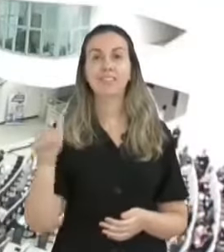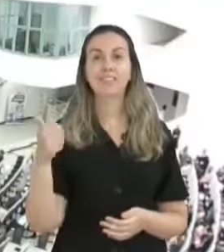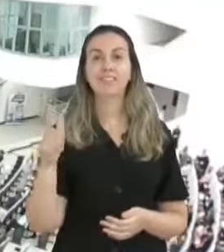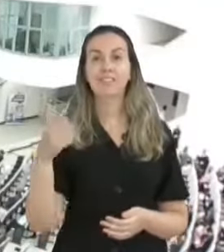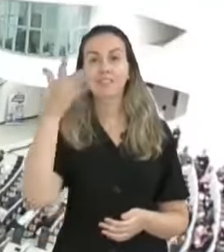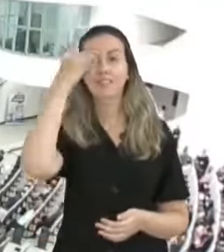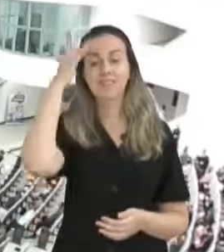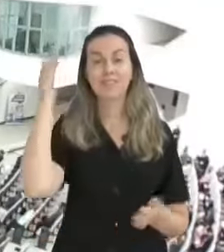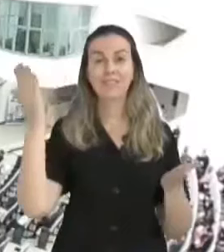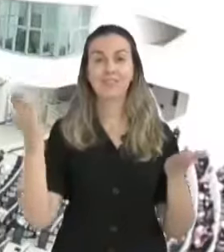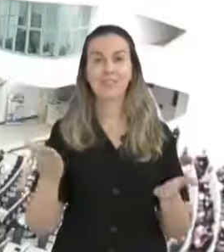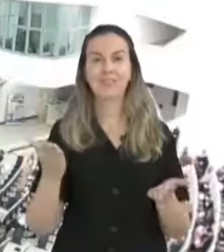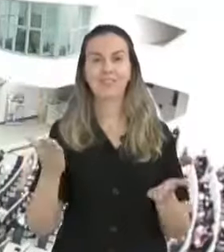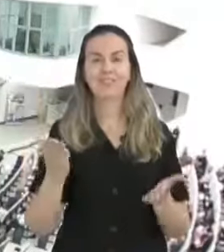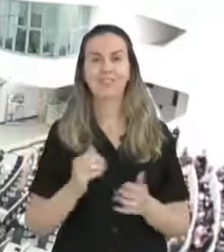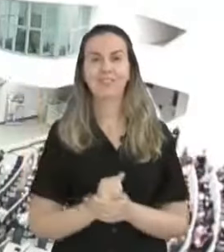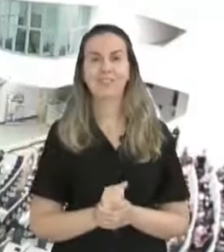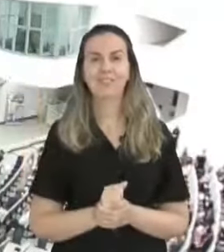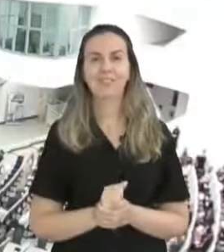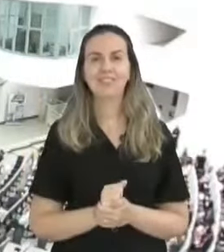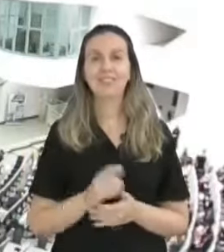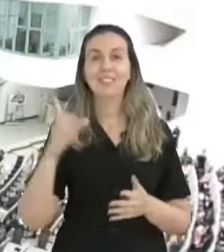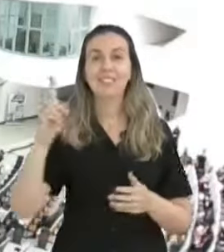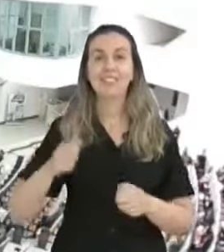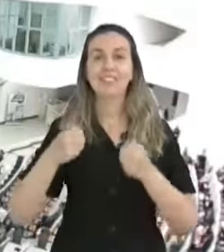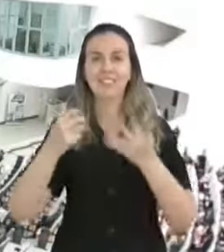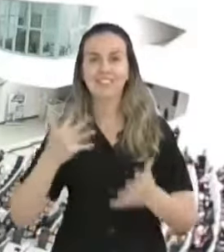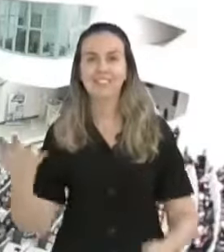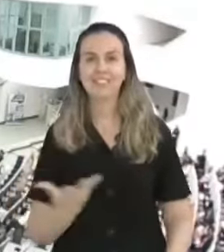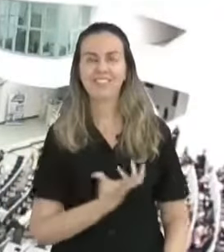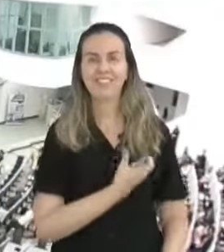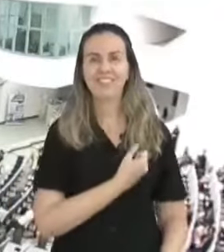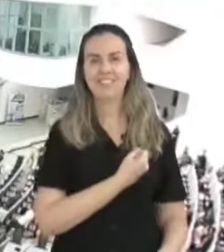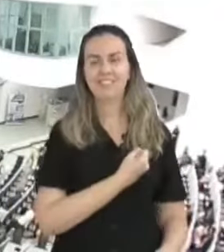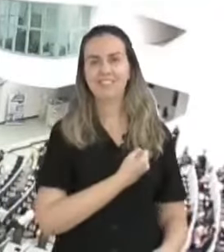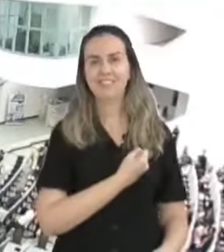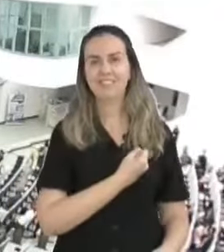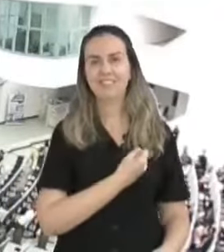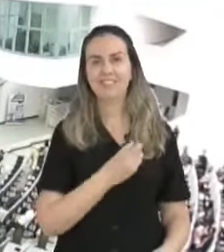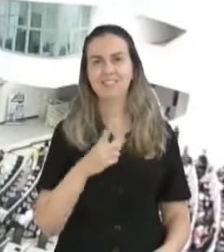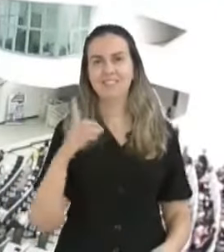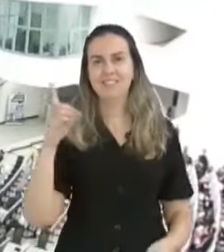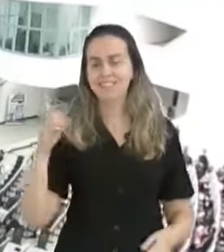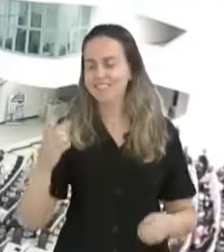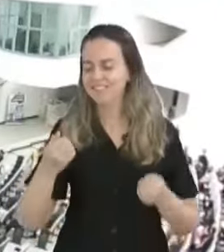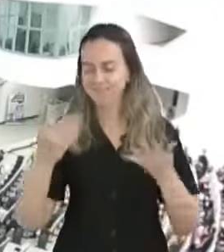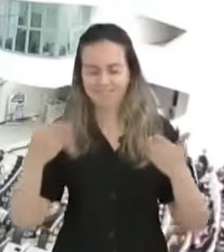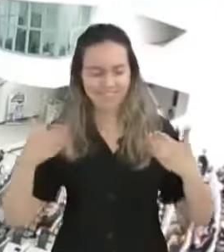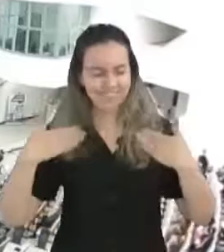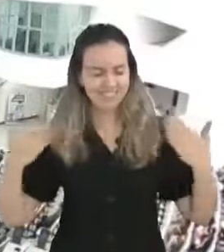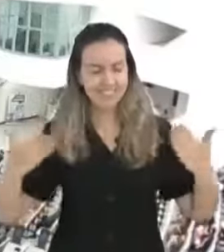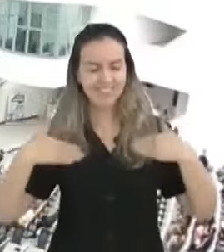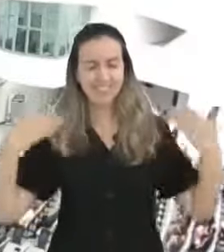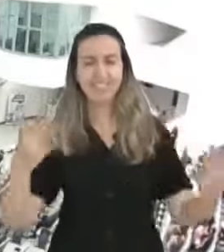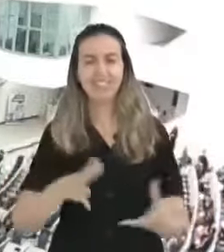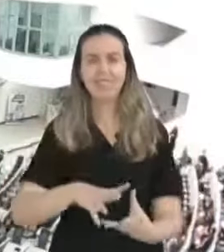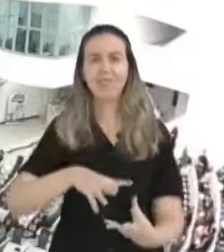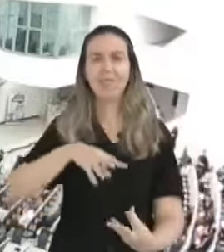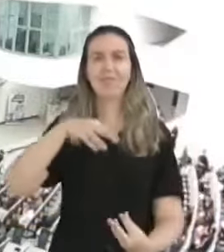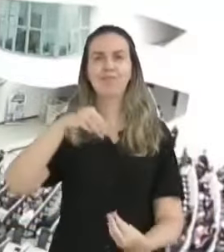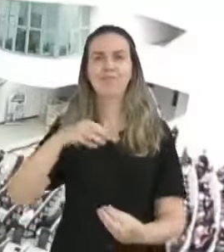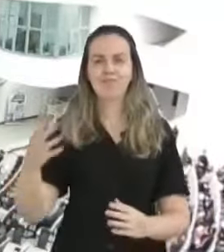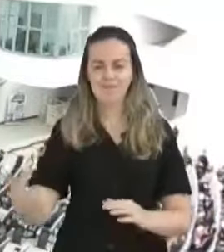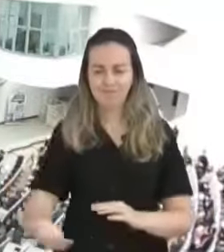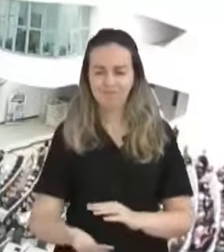décima primeira pessoa? Deus quer salvar almas. Deus tem prazer em salvar vidas.